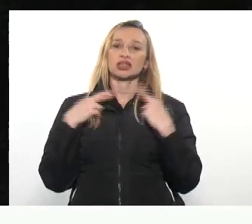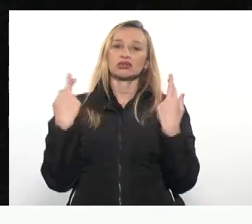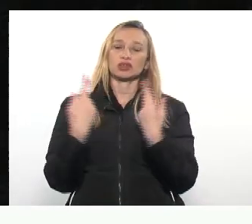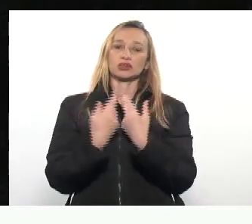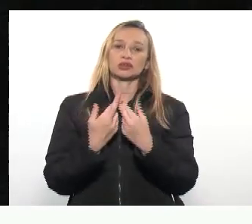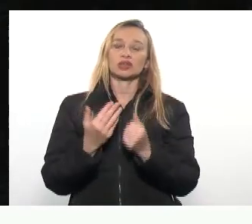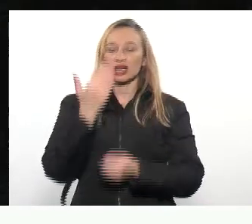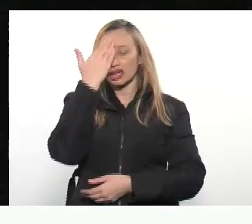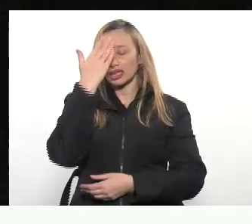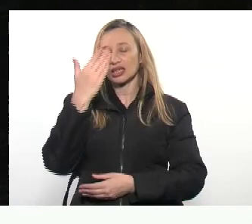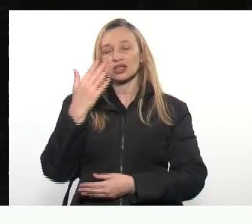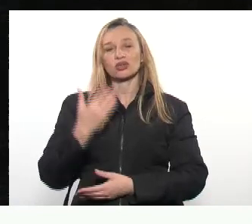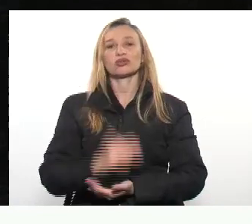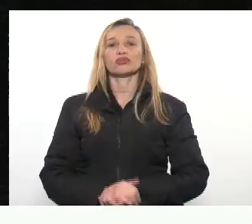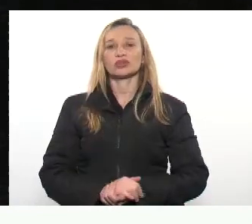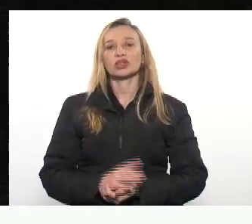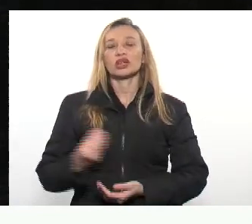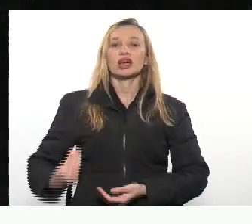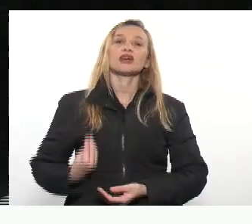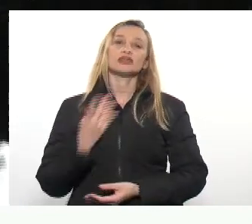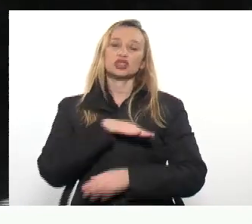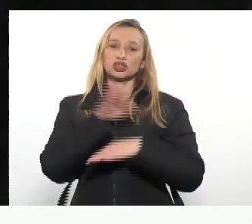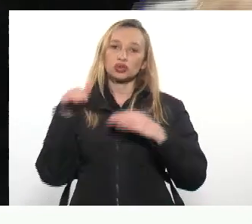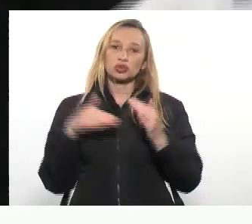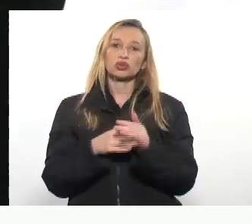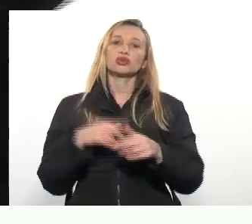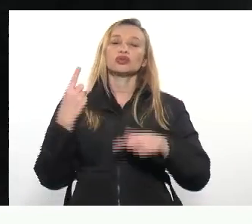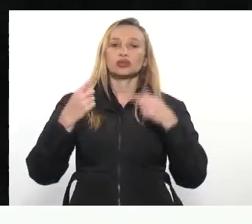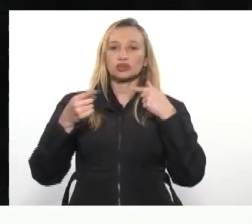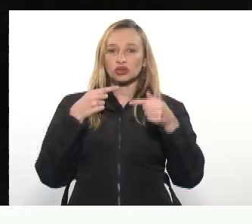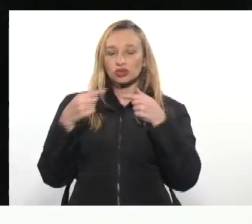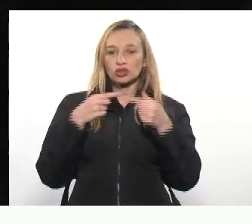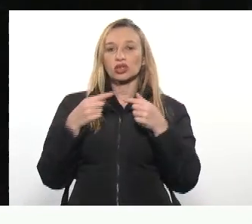essa reunião. Agradeço muito a presença de todos, foi um debate muito